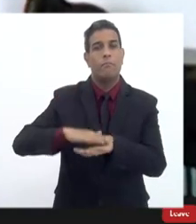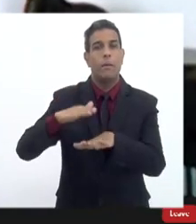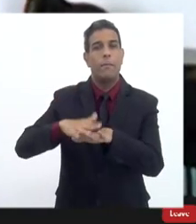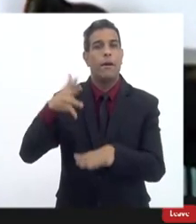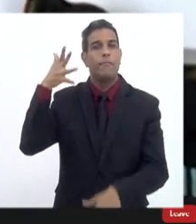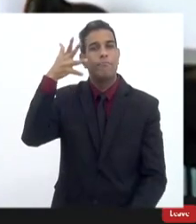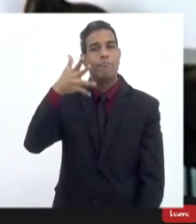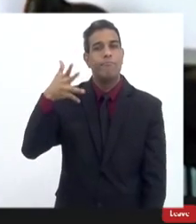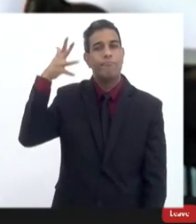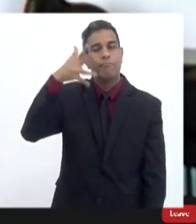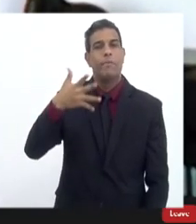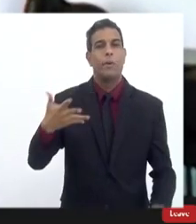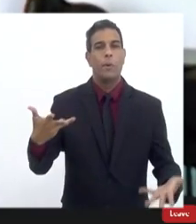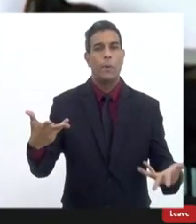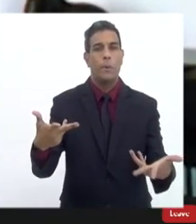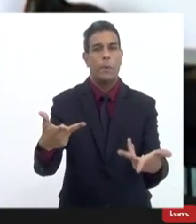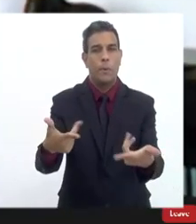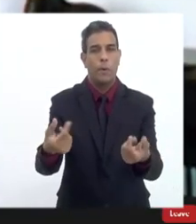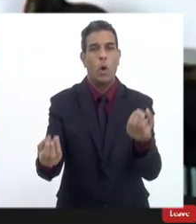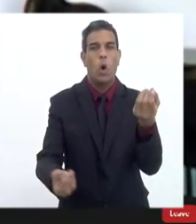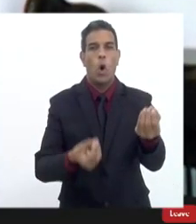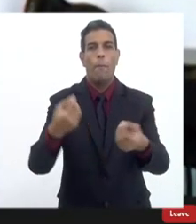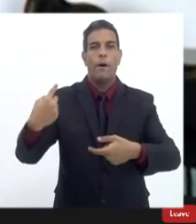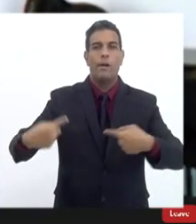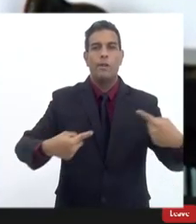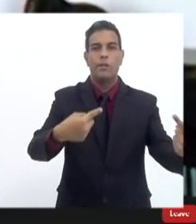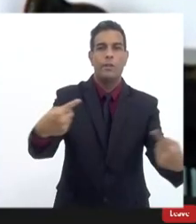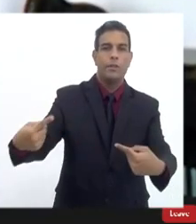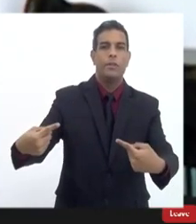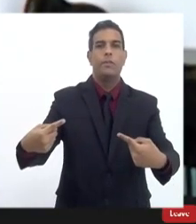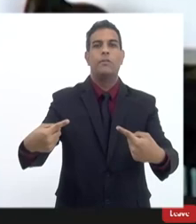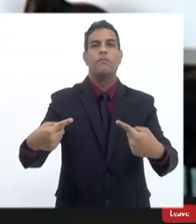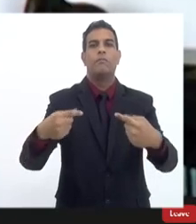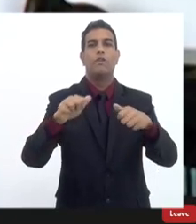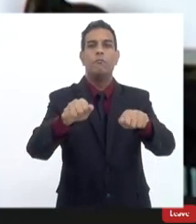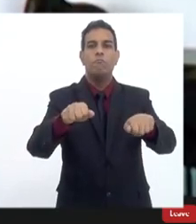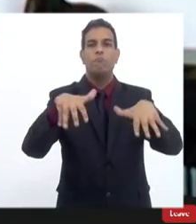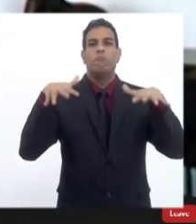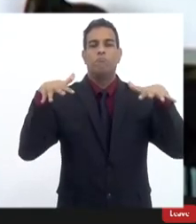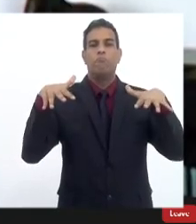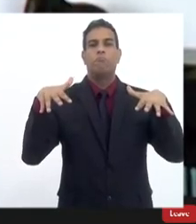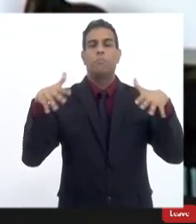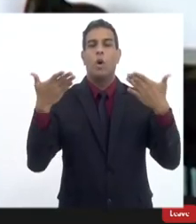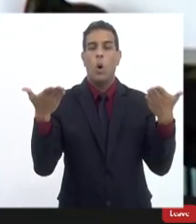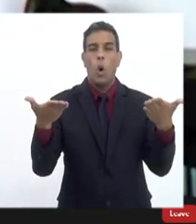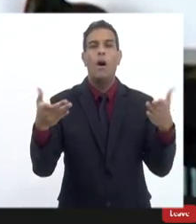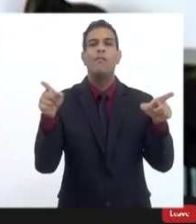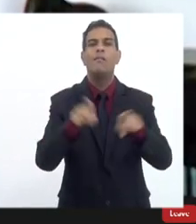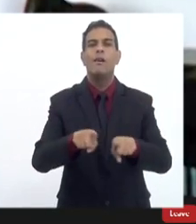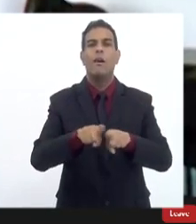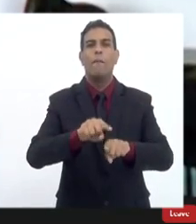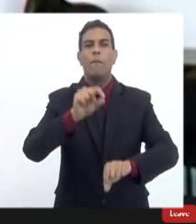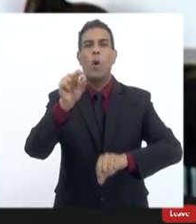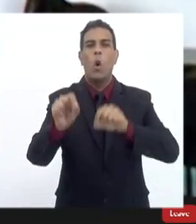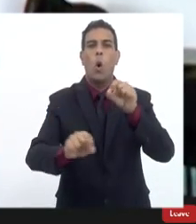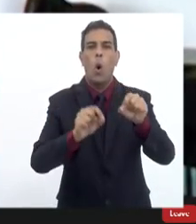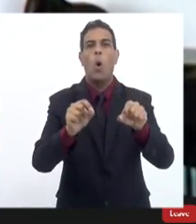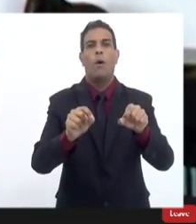sempre enriquecem muito aqui as nossas audiências da Comissão de Educação, e também reforço as